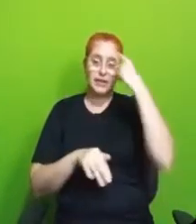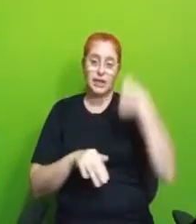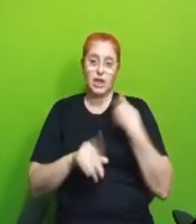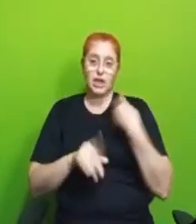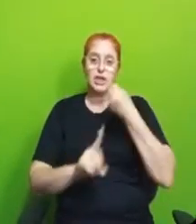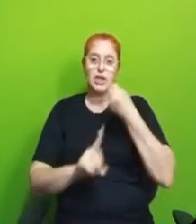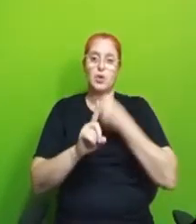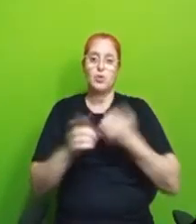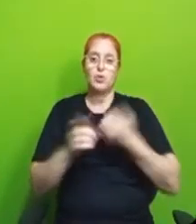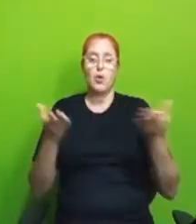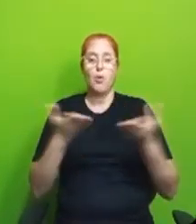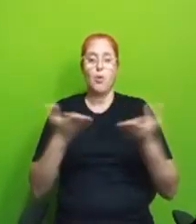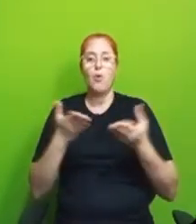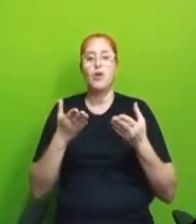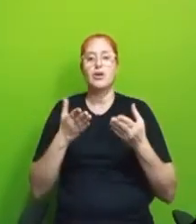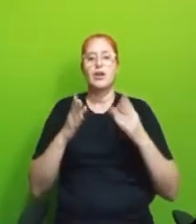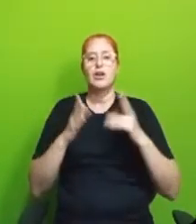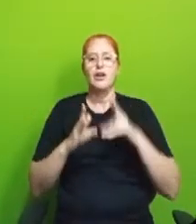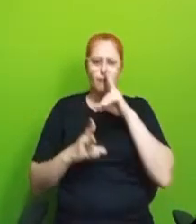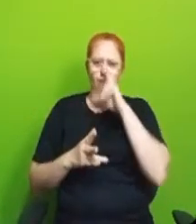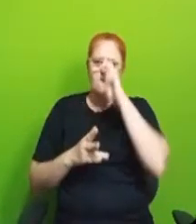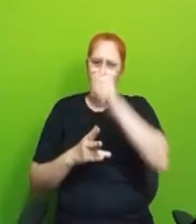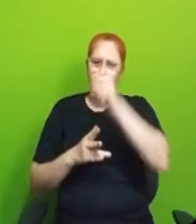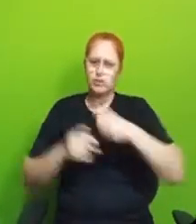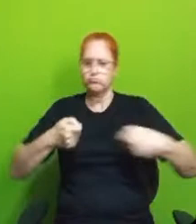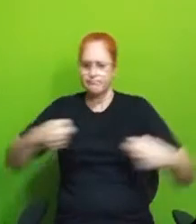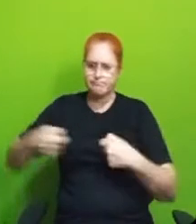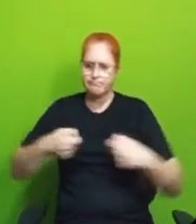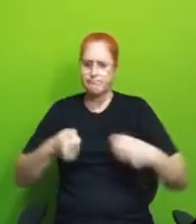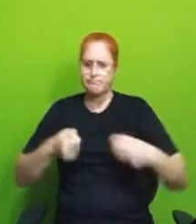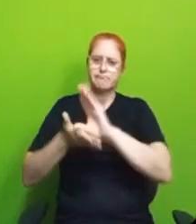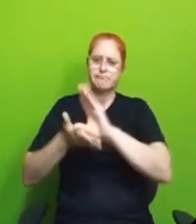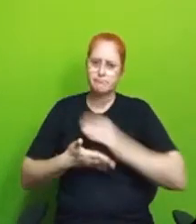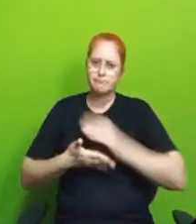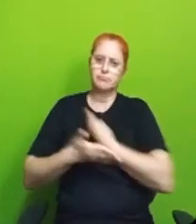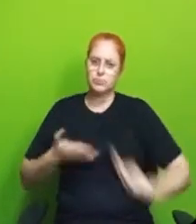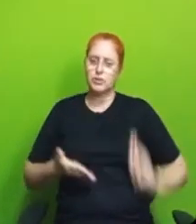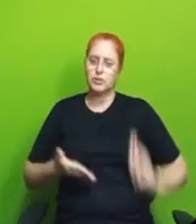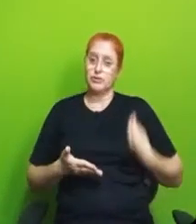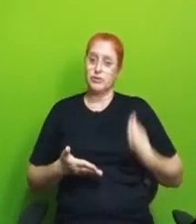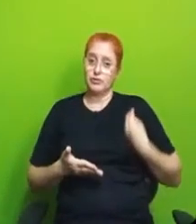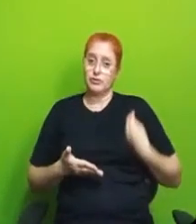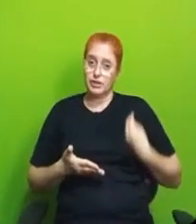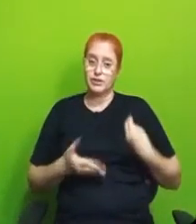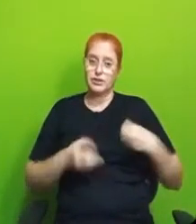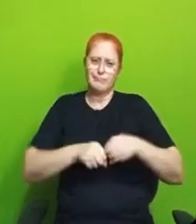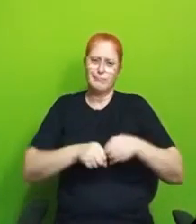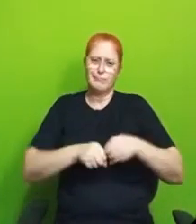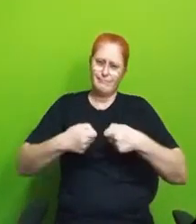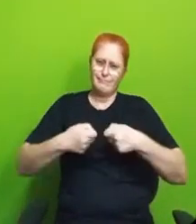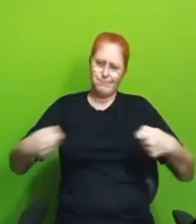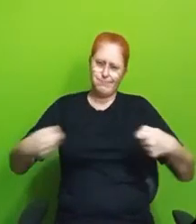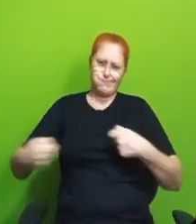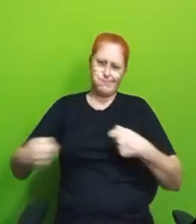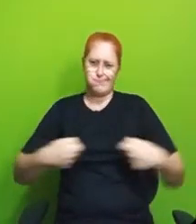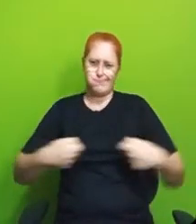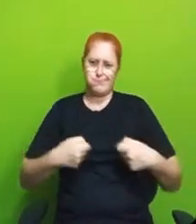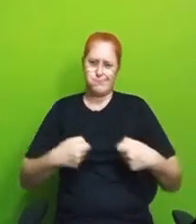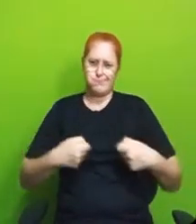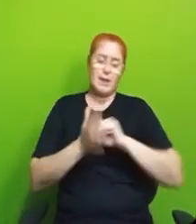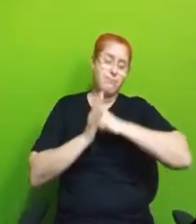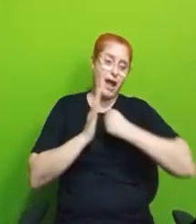luta forte para a disputa do fundo público. A gente está vivendo um período de disputa imensa, né? Então,